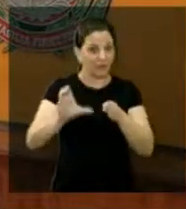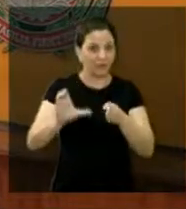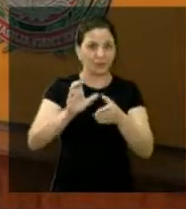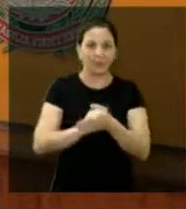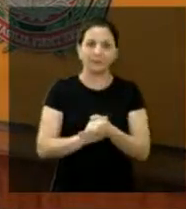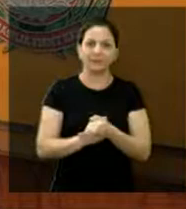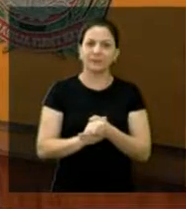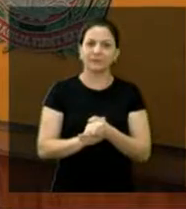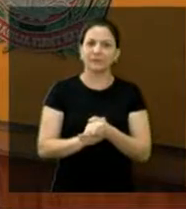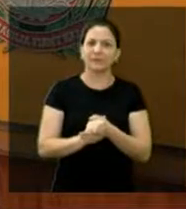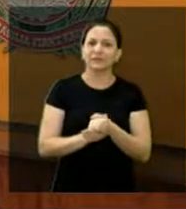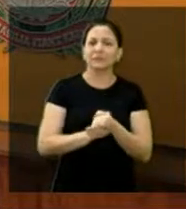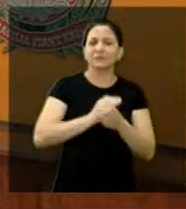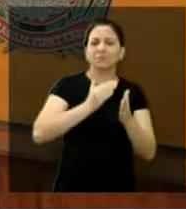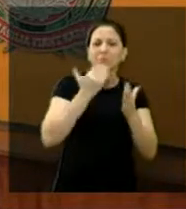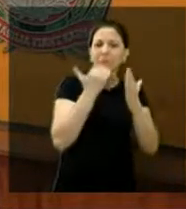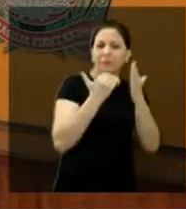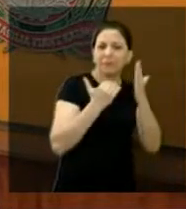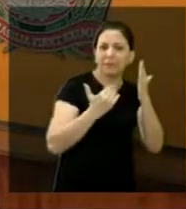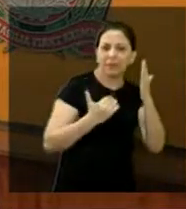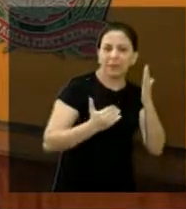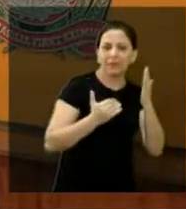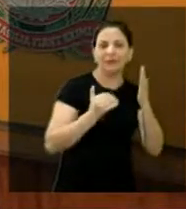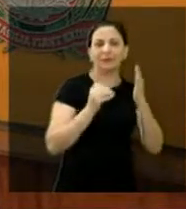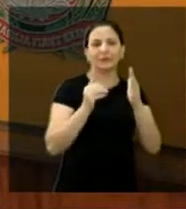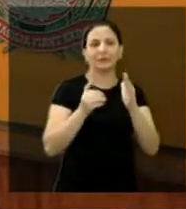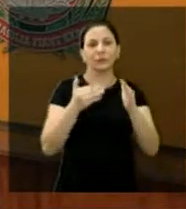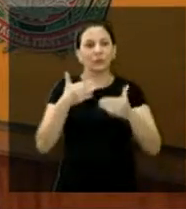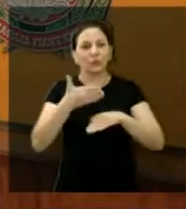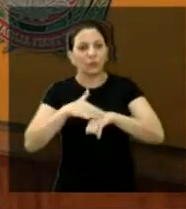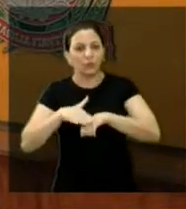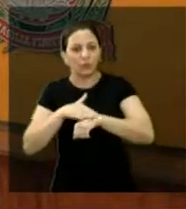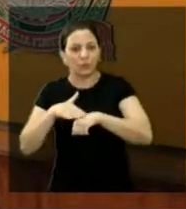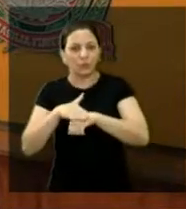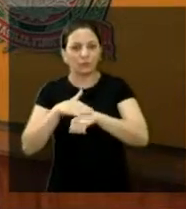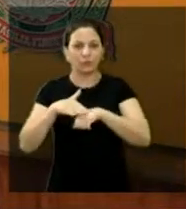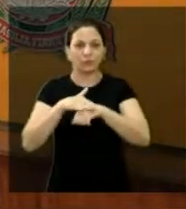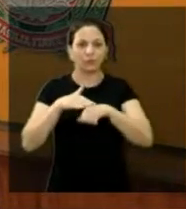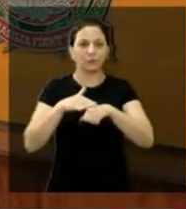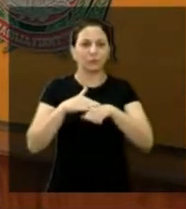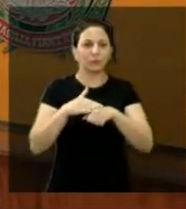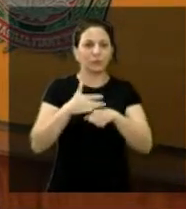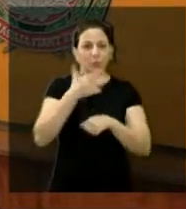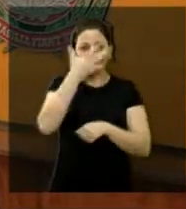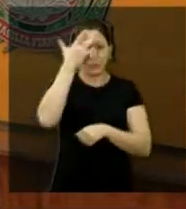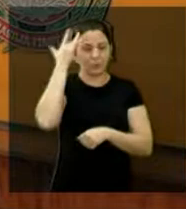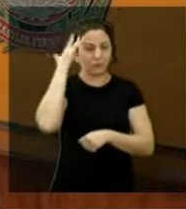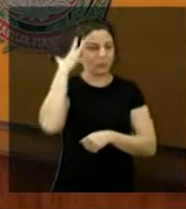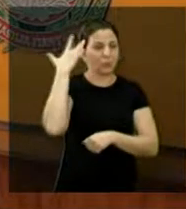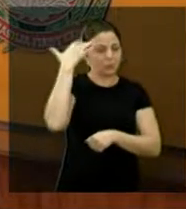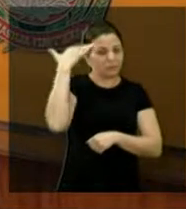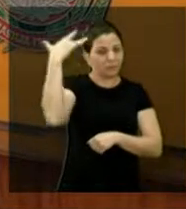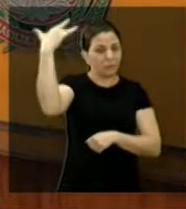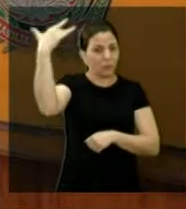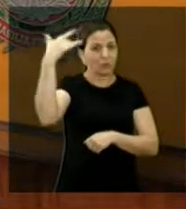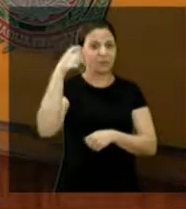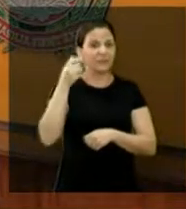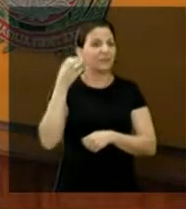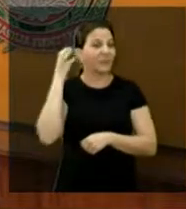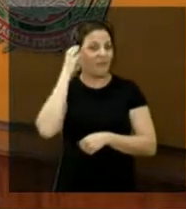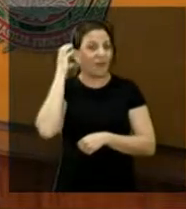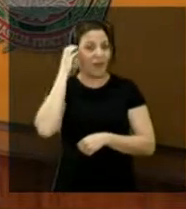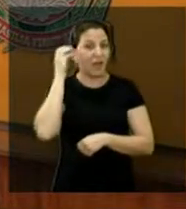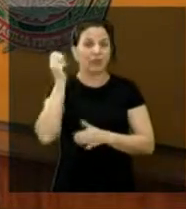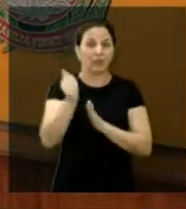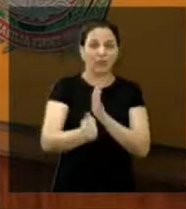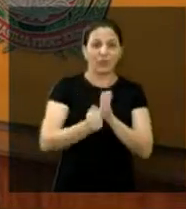estamos fazendo uma série de programas conversando com figuras exponenciais da radiodifusão araraquarense,